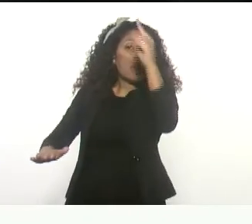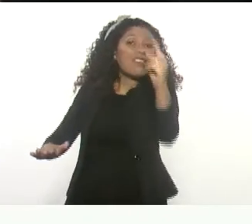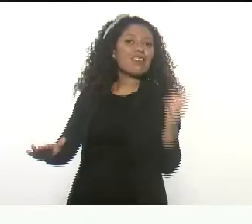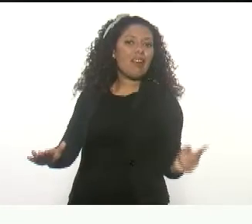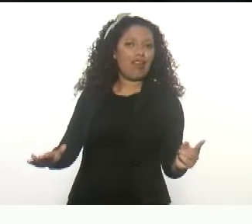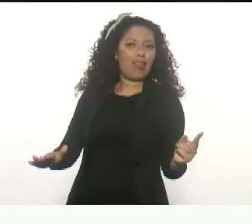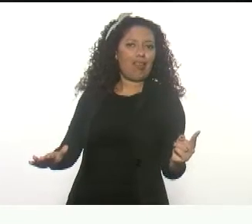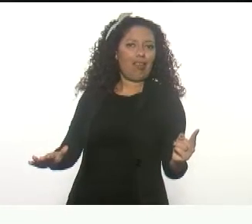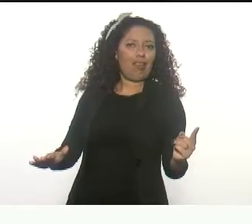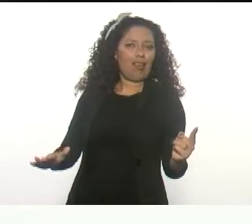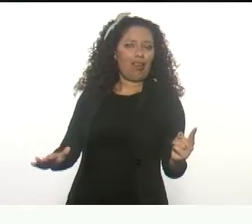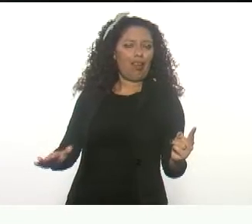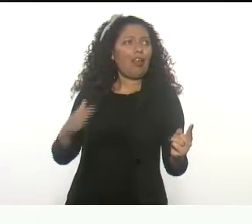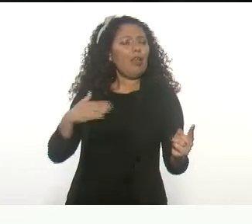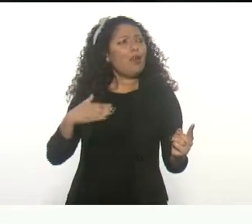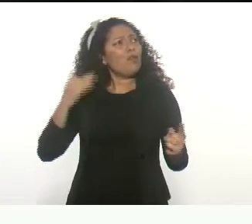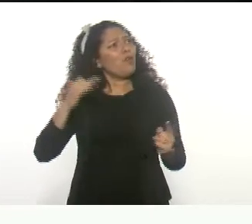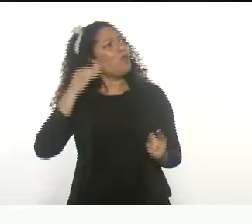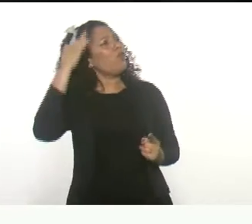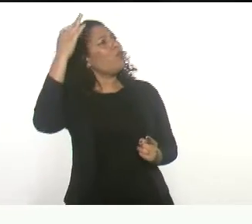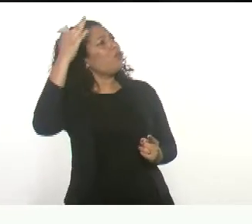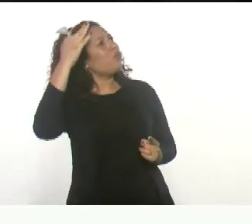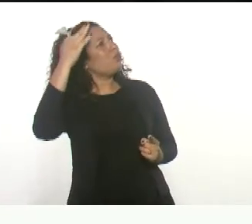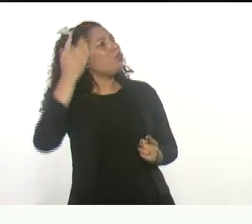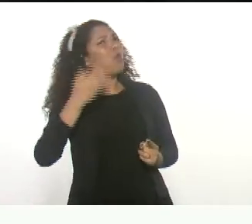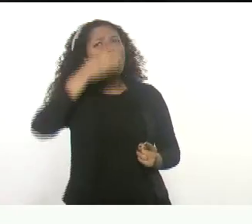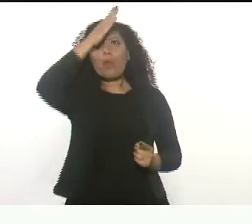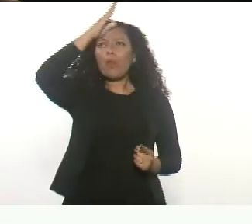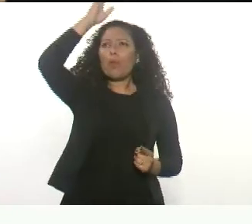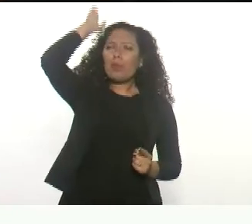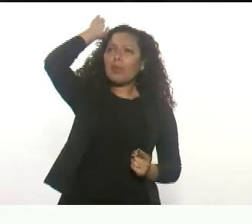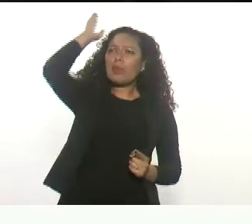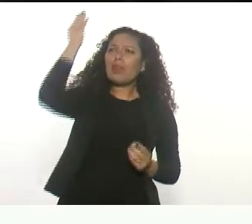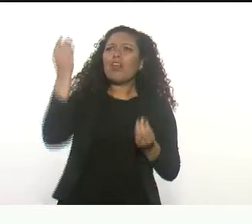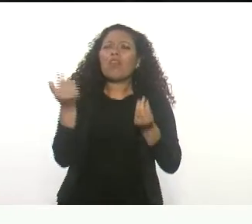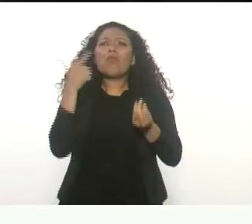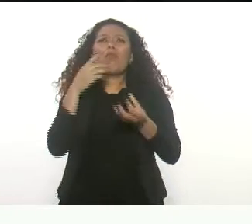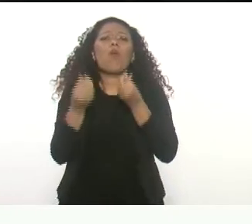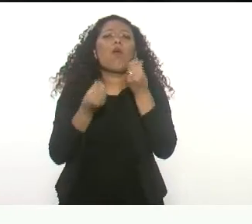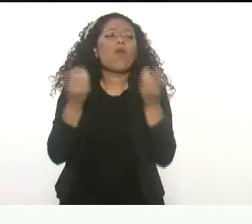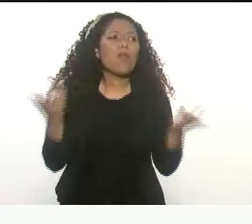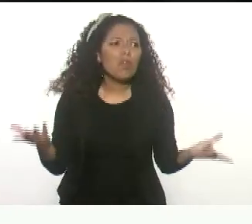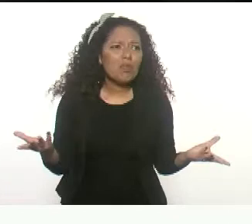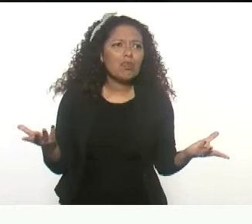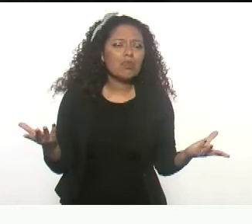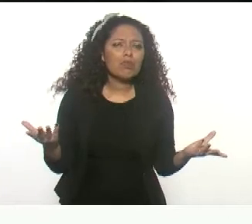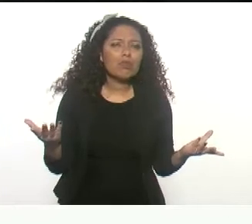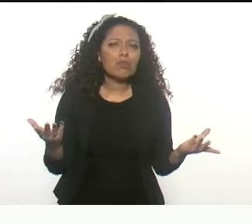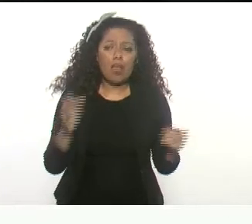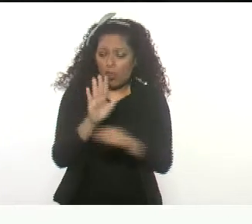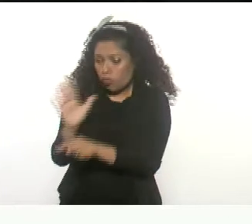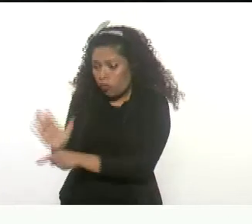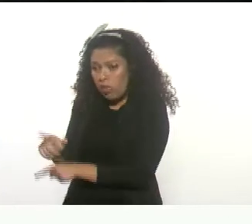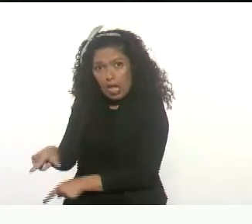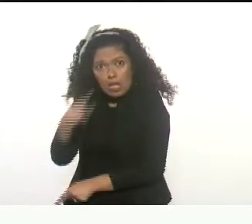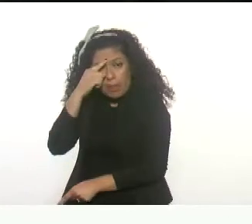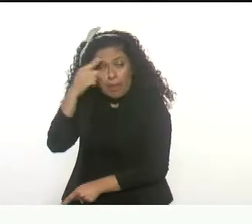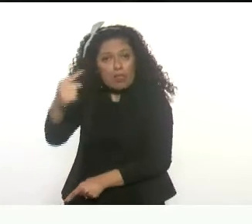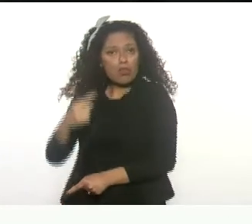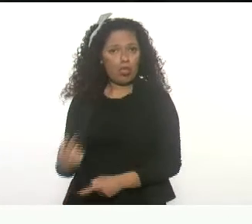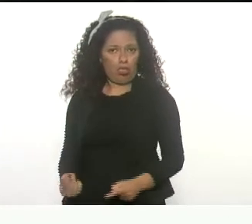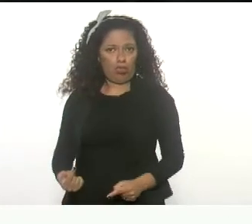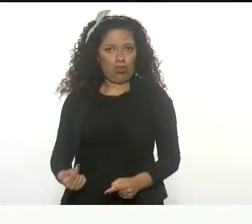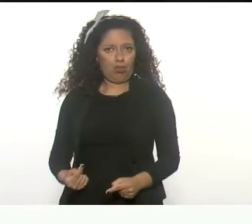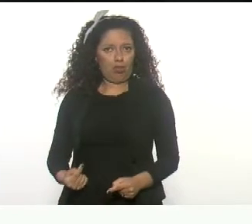planejamento, na verdade, tá? Aula de projeto de vida, e aí tinha aula de projeto de vida no GEC, tem aula de projeto de vida nessas escolas, é aula